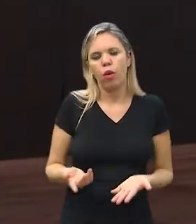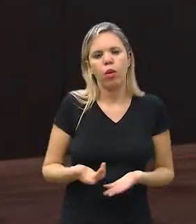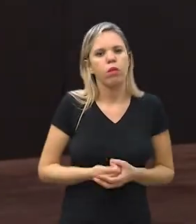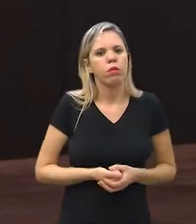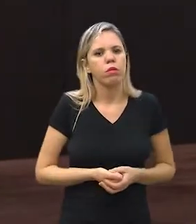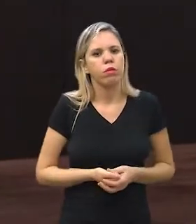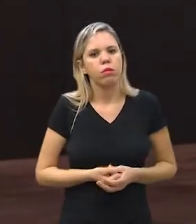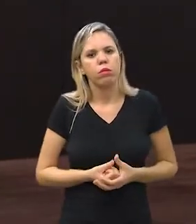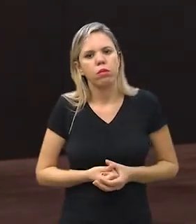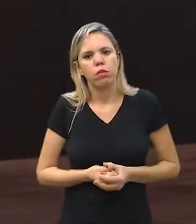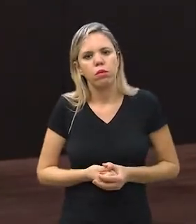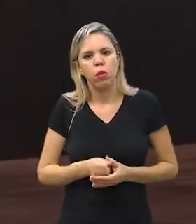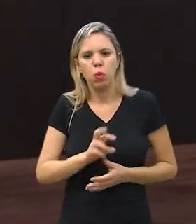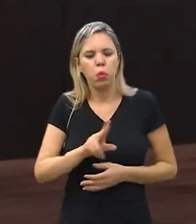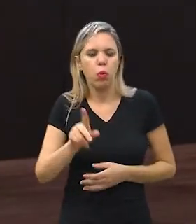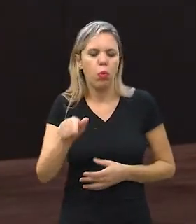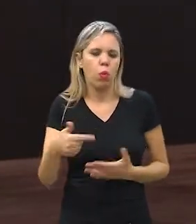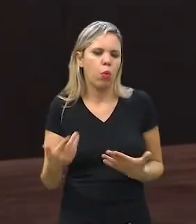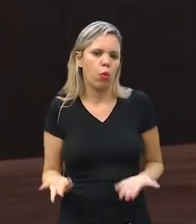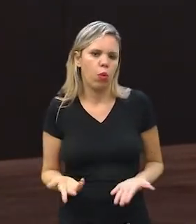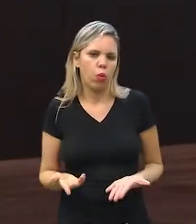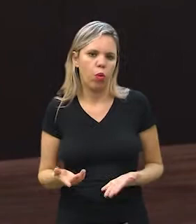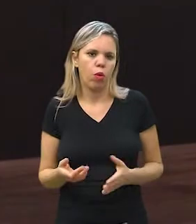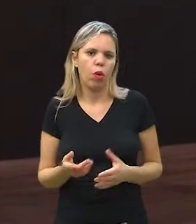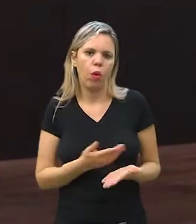ferramenta. Então, não é assim.